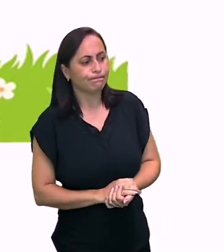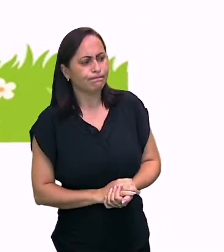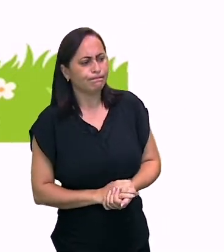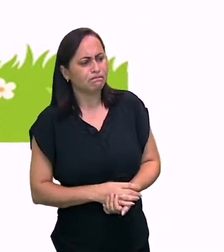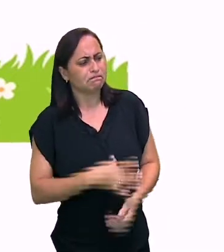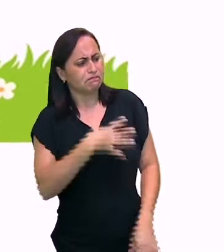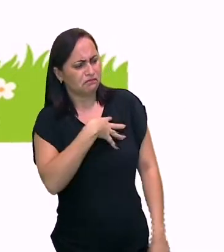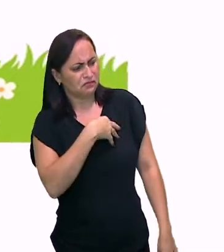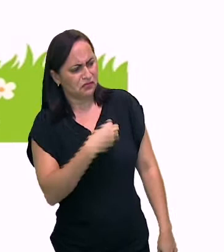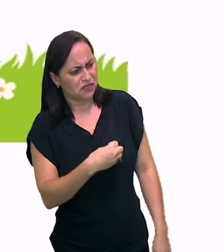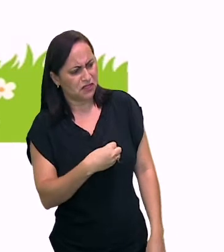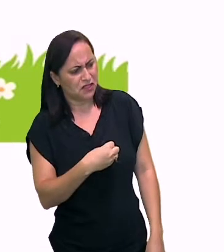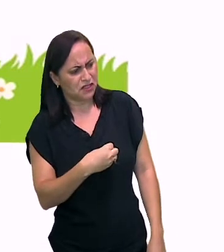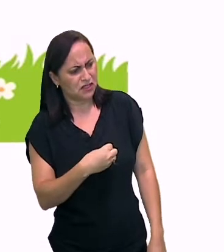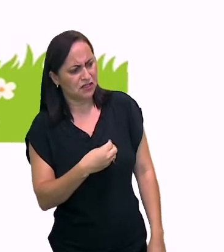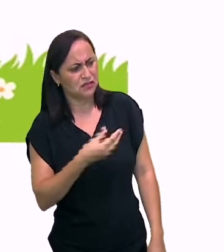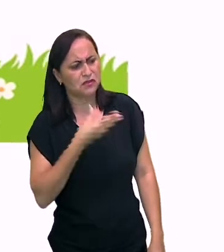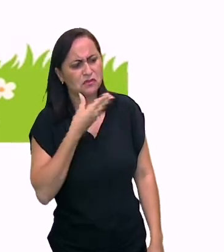Filho,